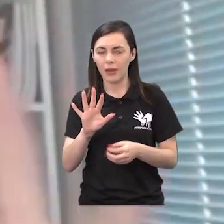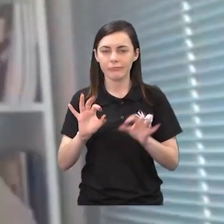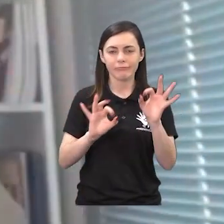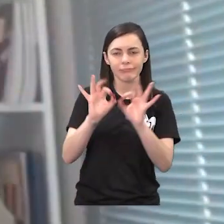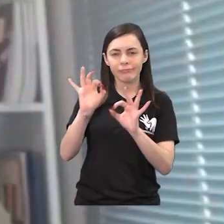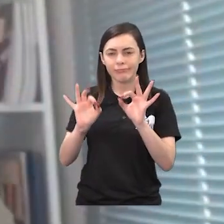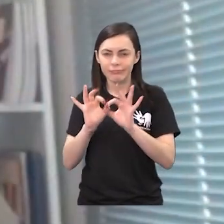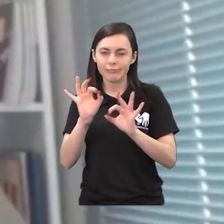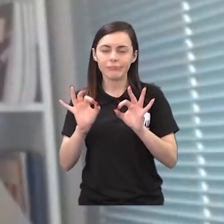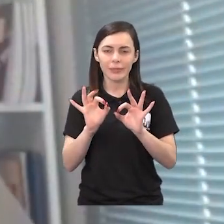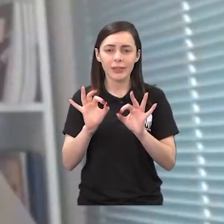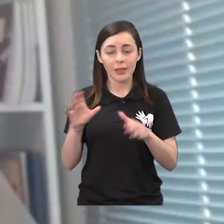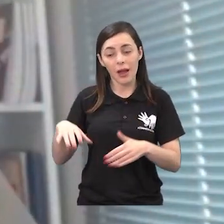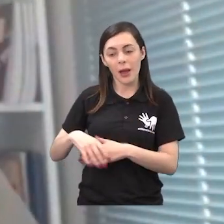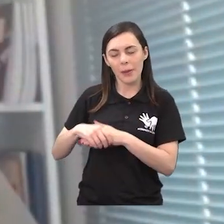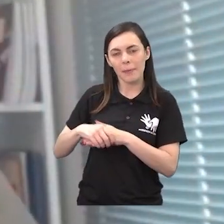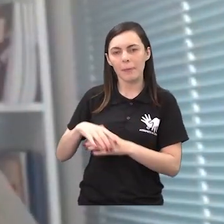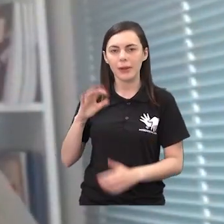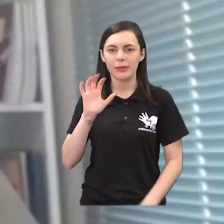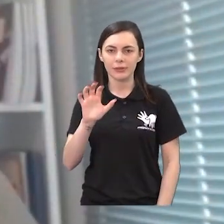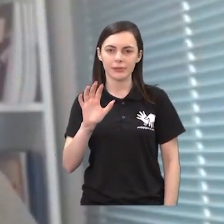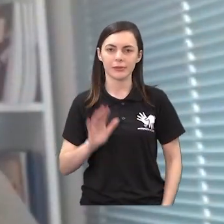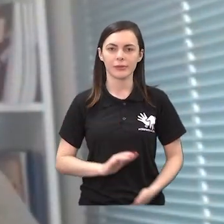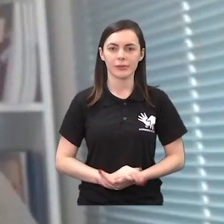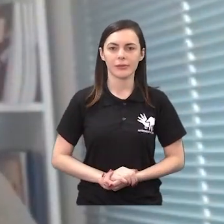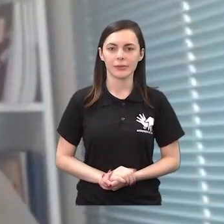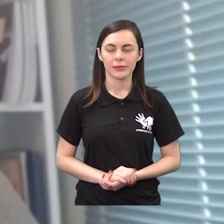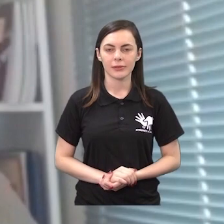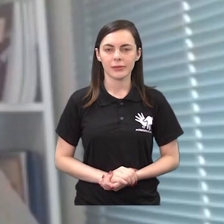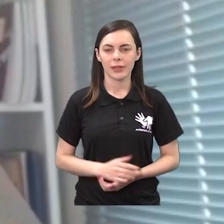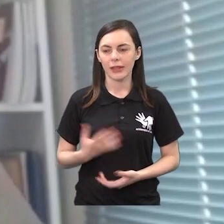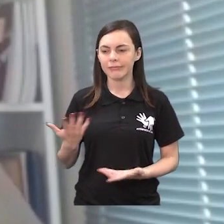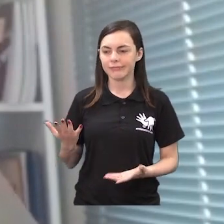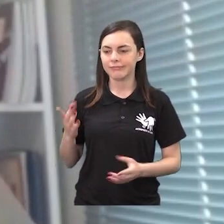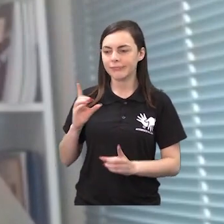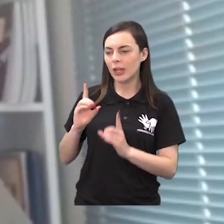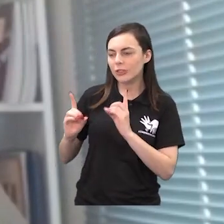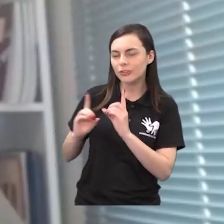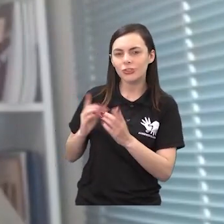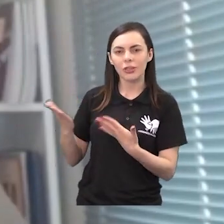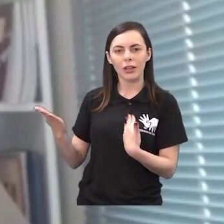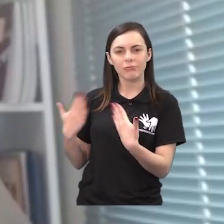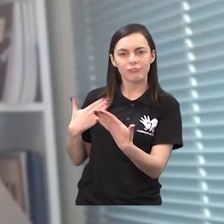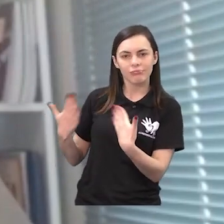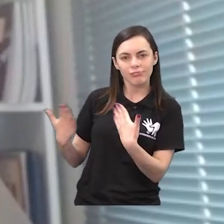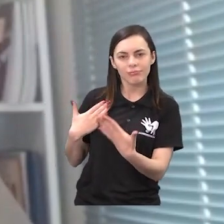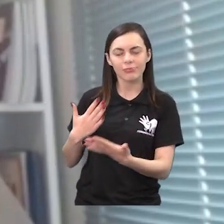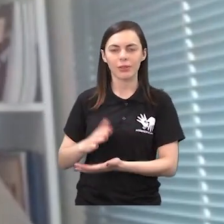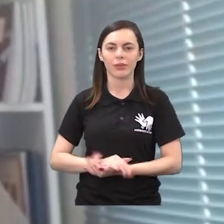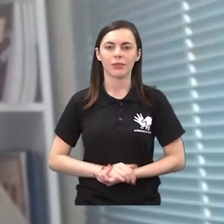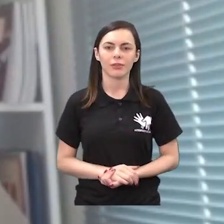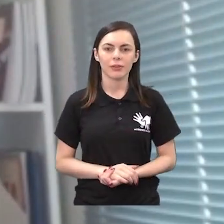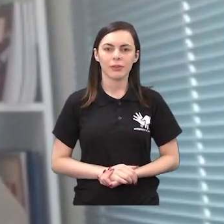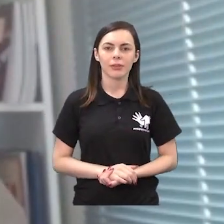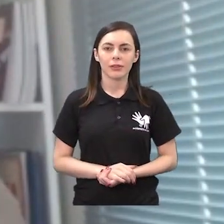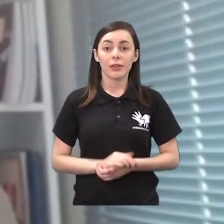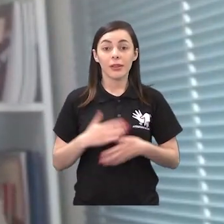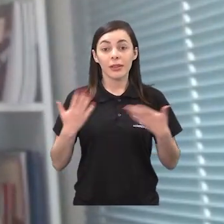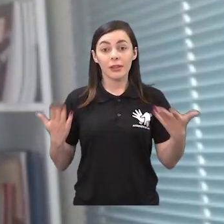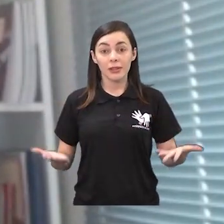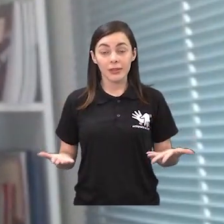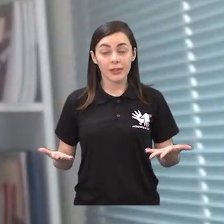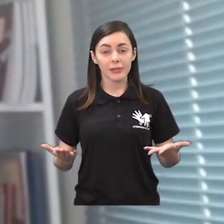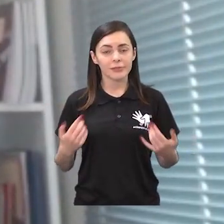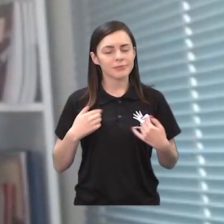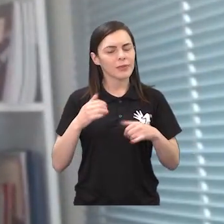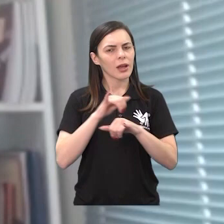aquele? A gente vai compondo, parceria é isso, né? É um diálogo, é uma troca. Então,